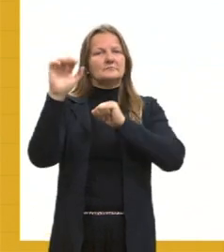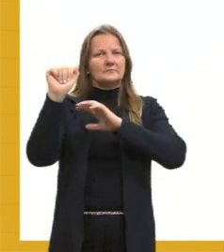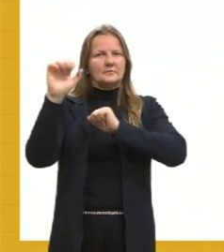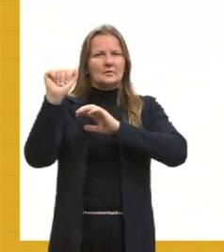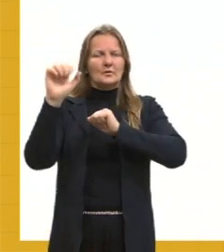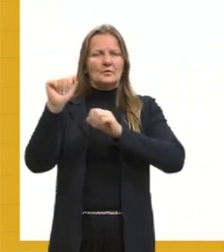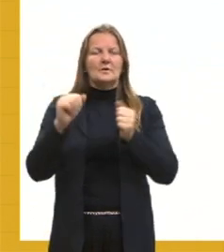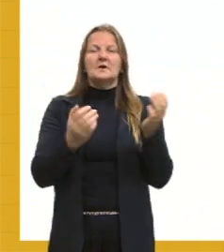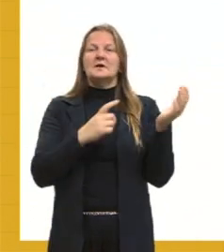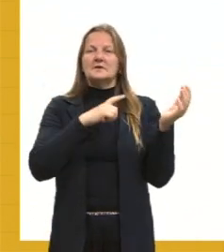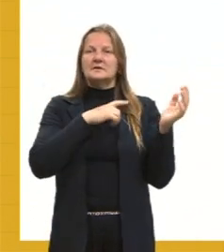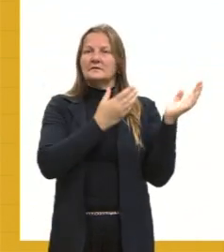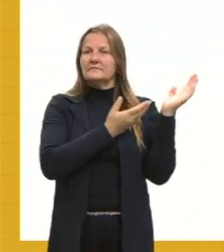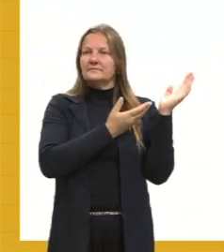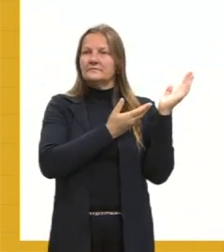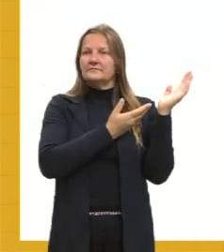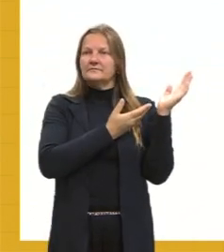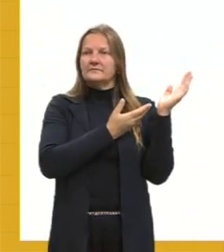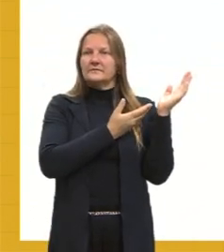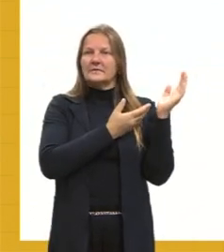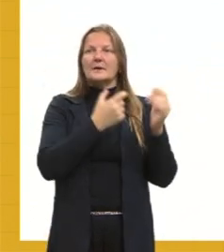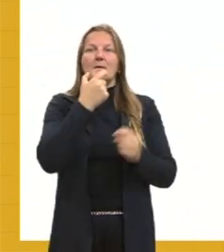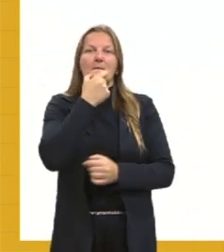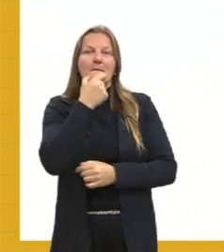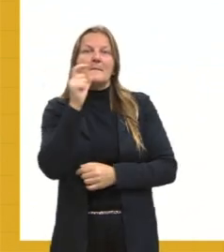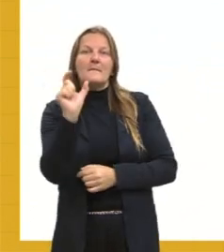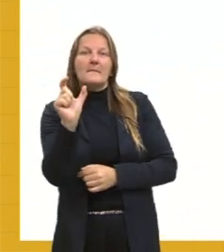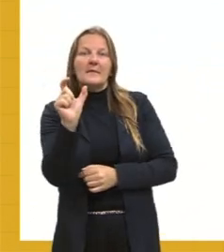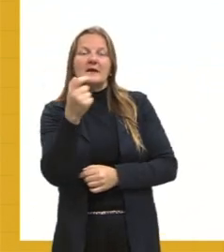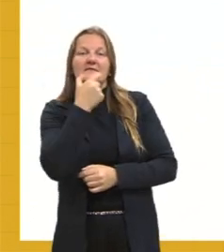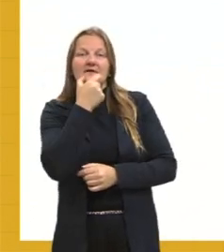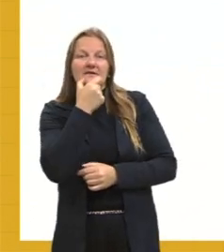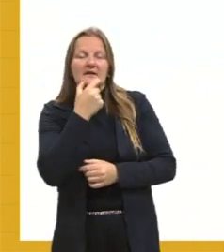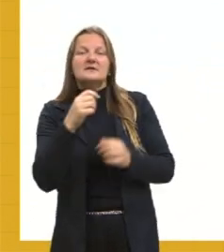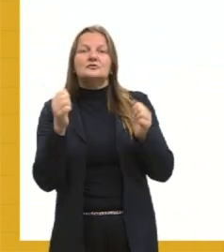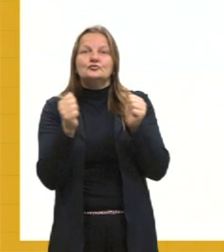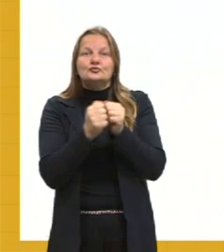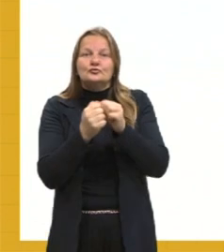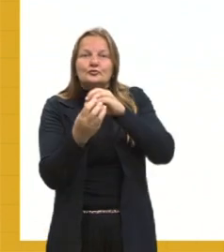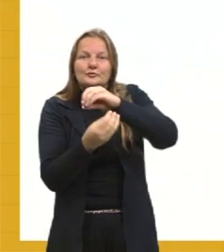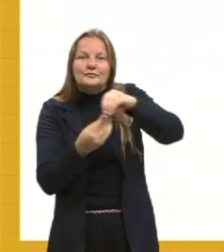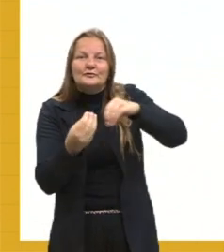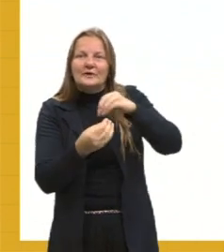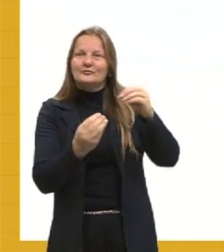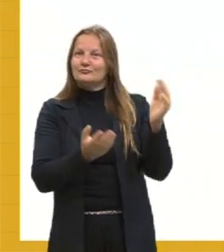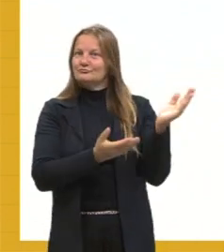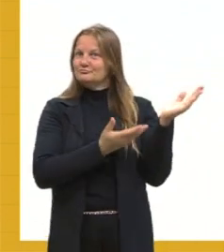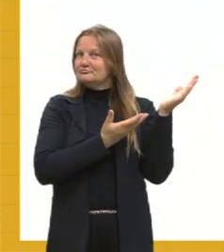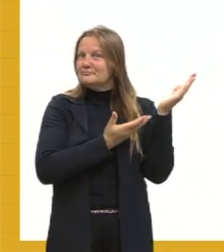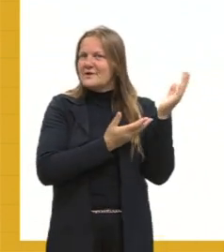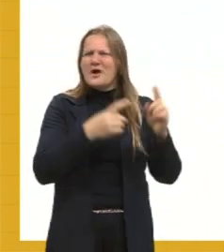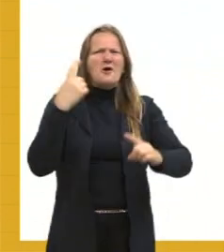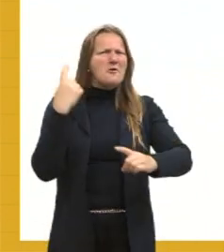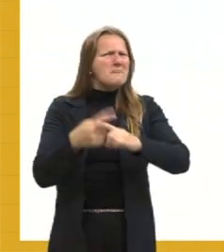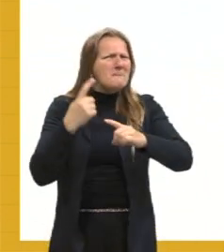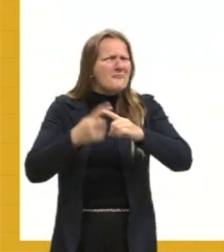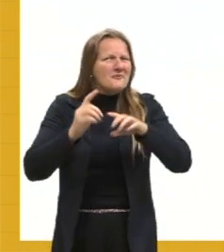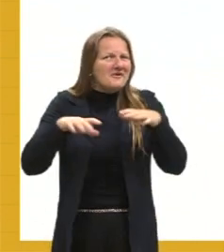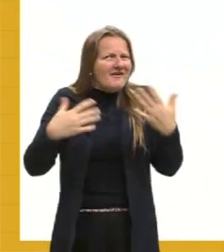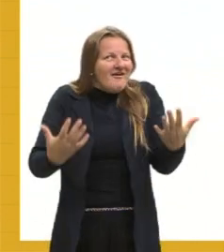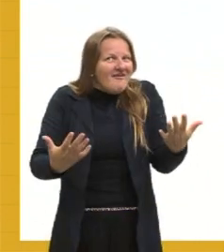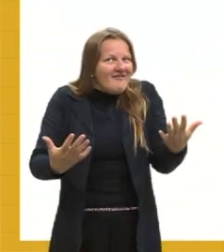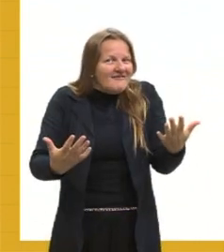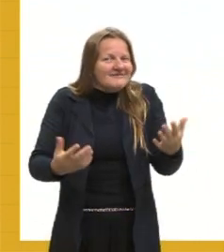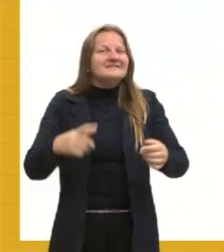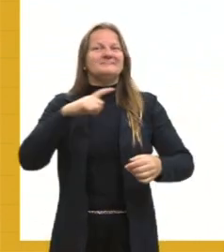e cheese que é da língua inglesa Então por que será que já existem